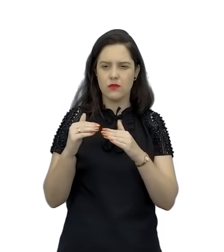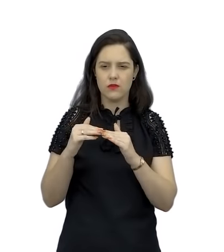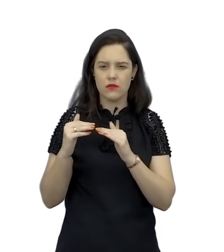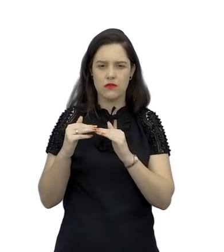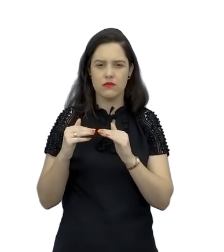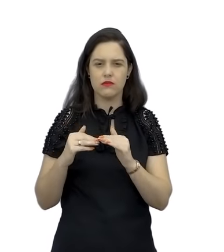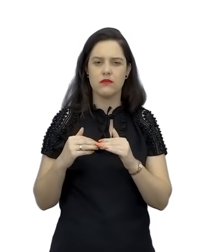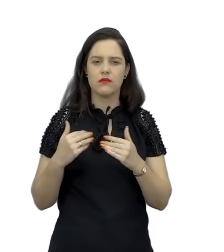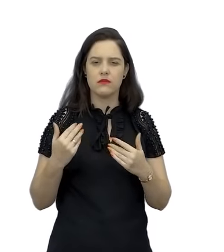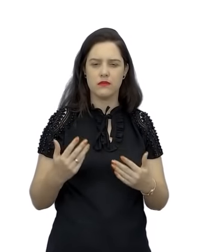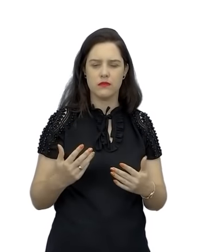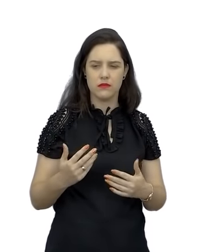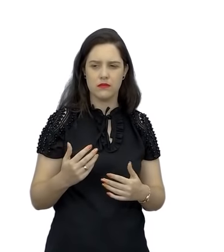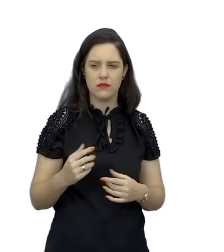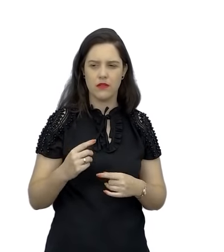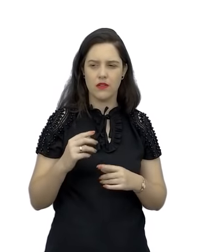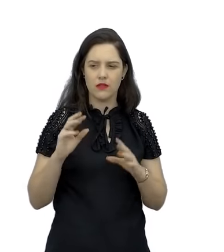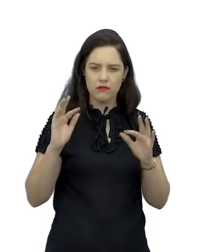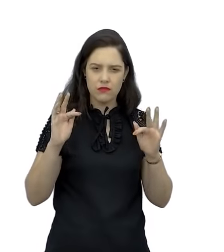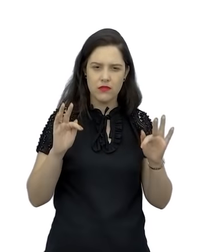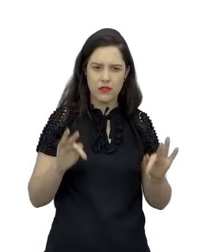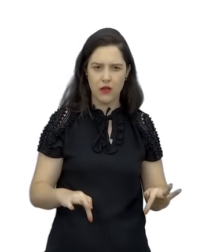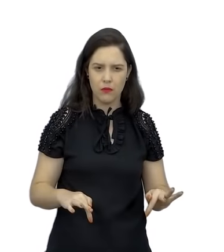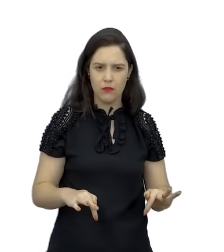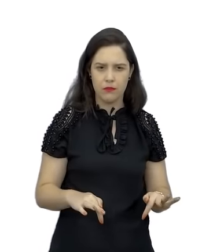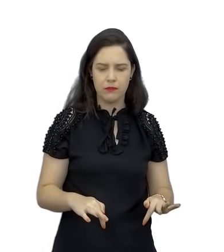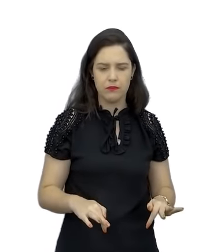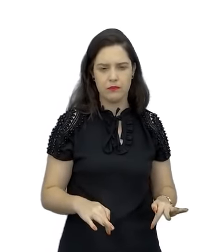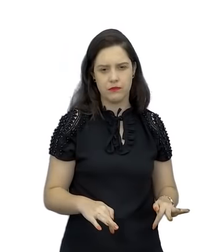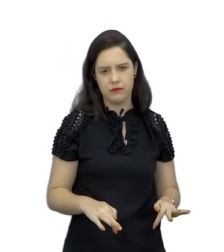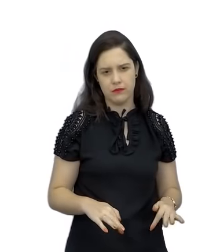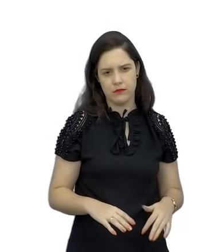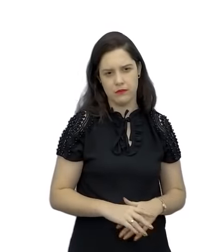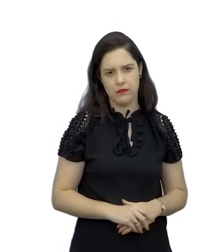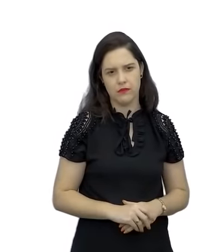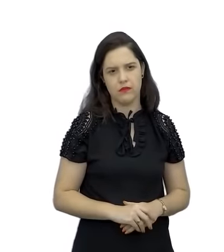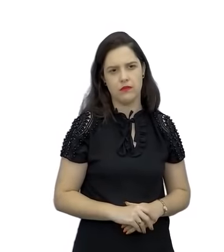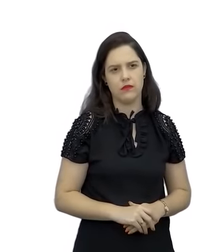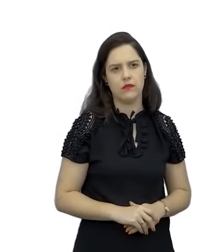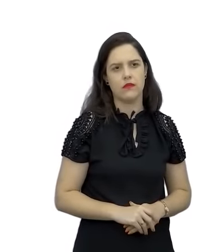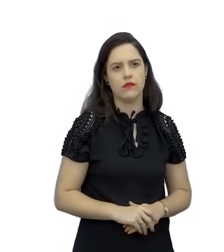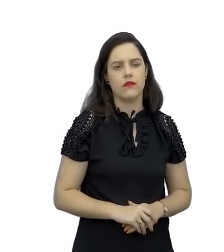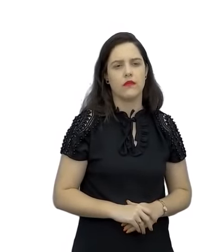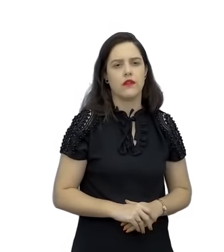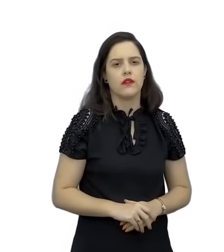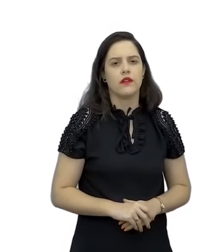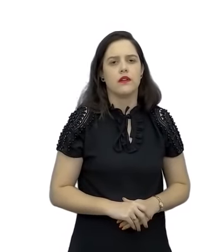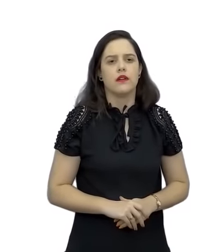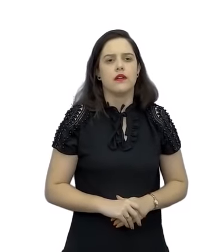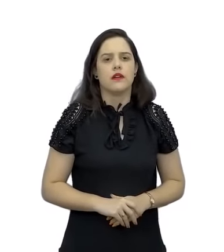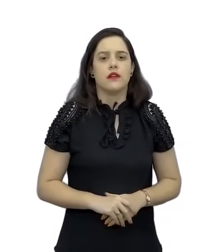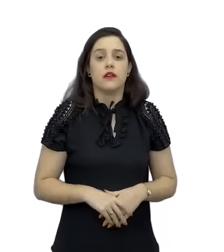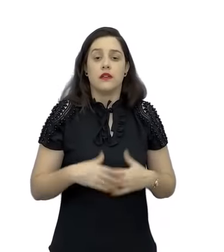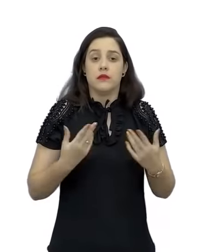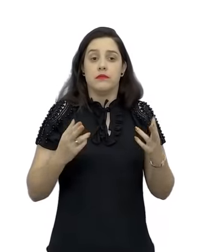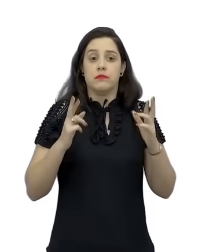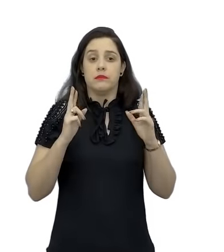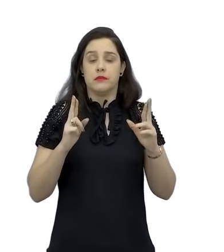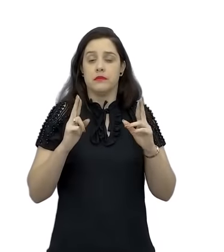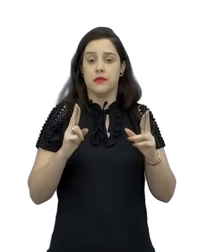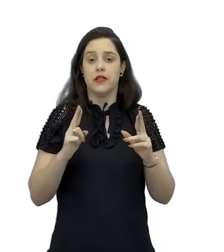eu faço a formalização de todo esse processo aqui, tá bom? Espero que